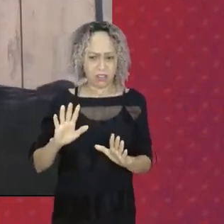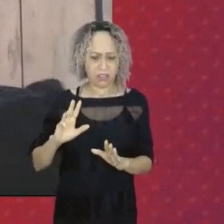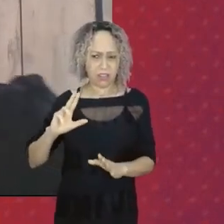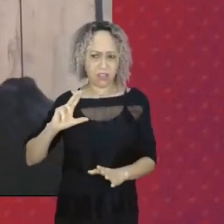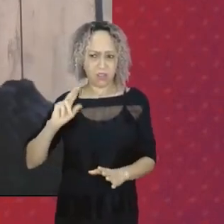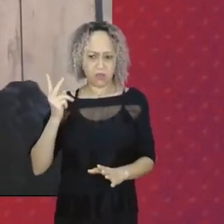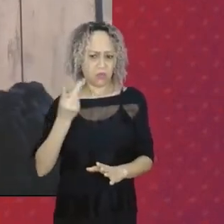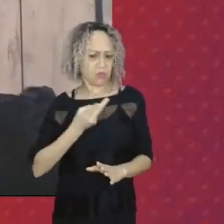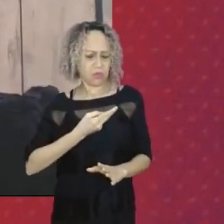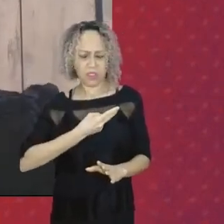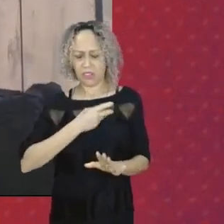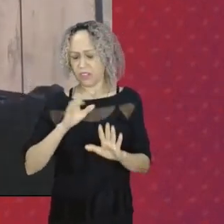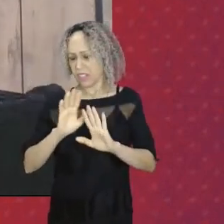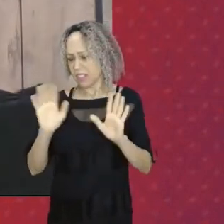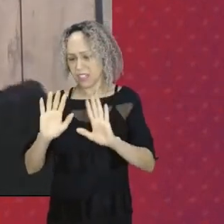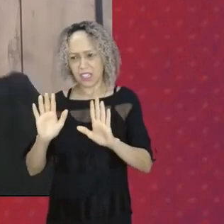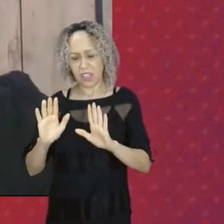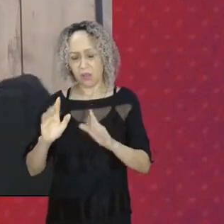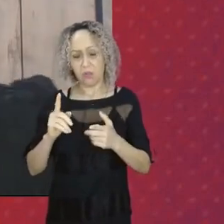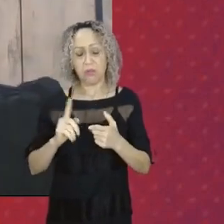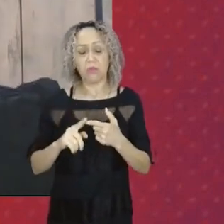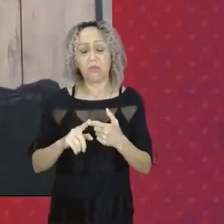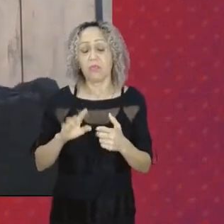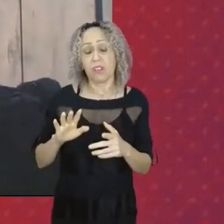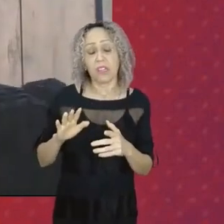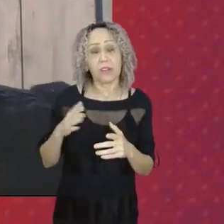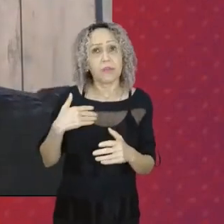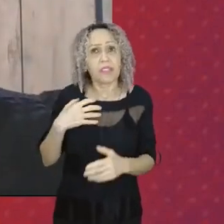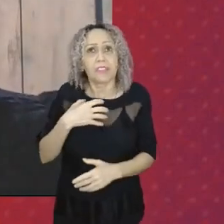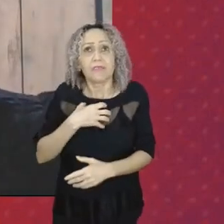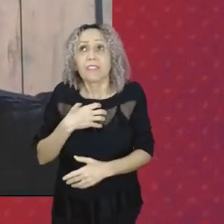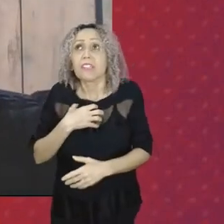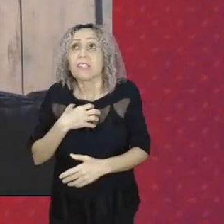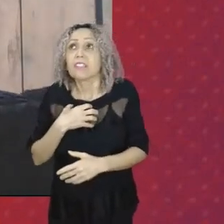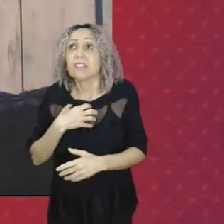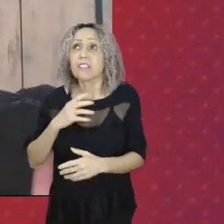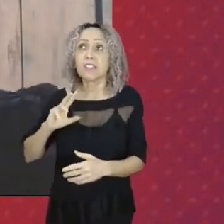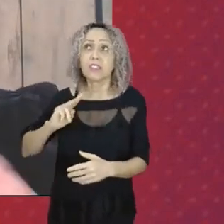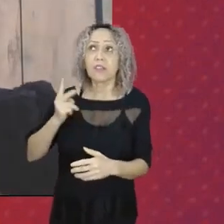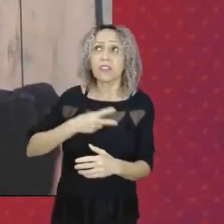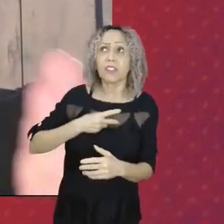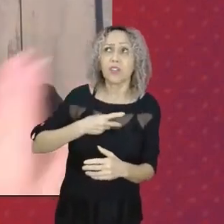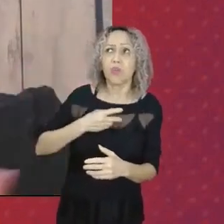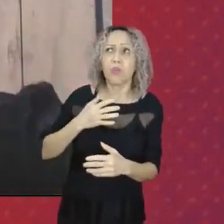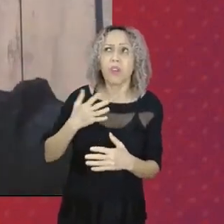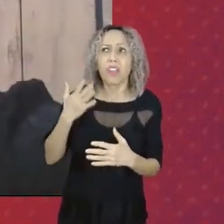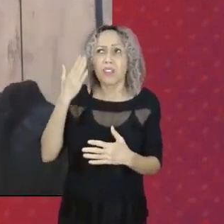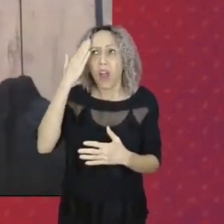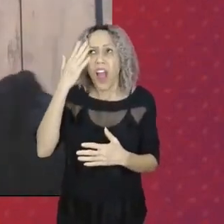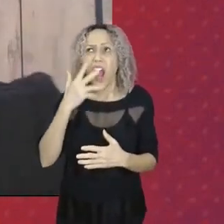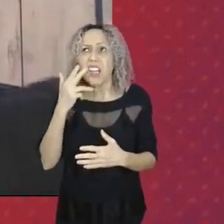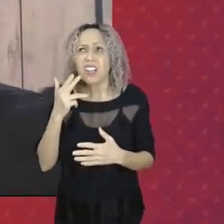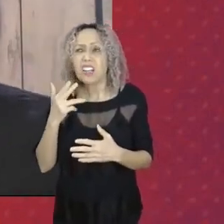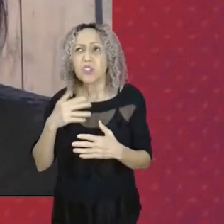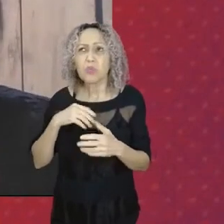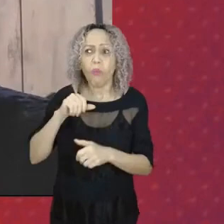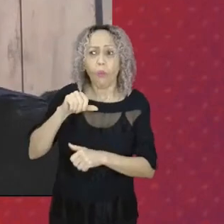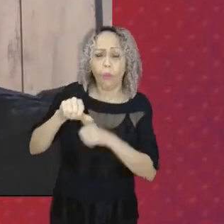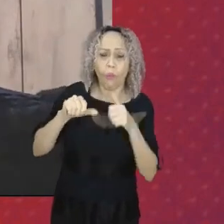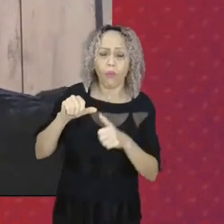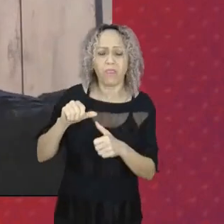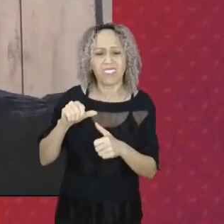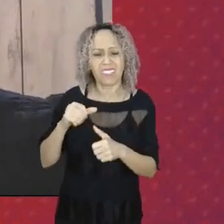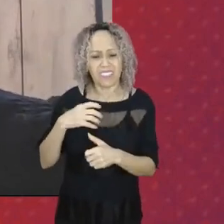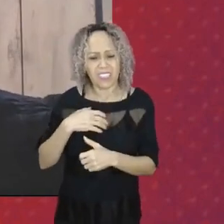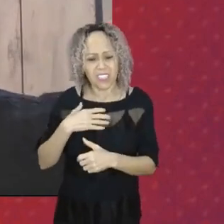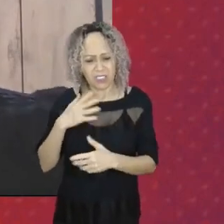sobre rótulos, né, sobre nomenclaturas, né, mas eu já me via como uma pessoa que não pertencia à heterocisnormatividade. Né, naquele